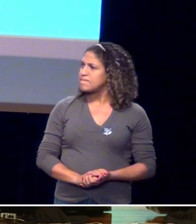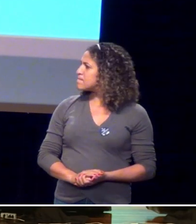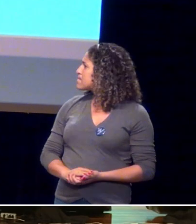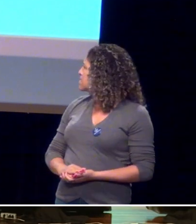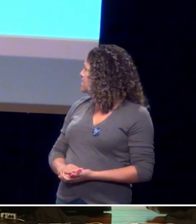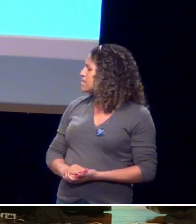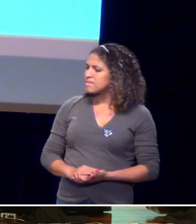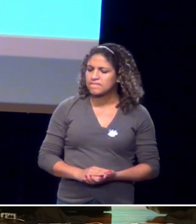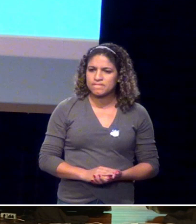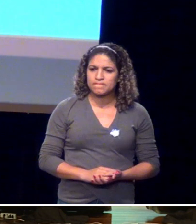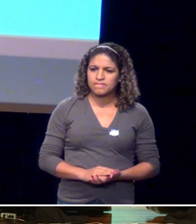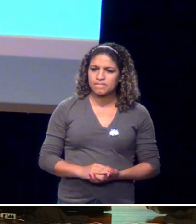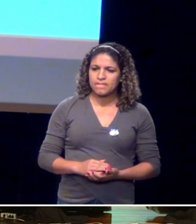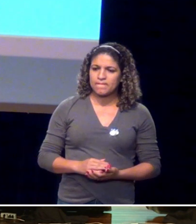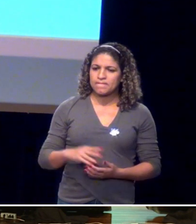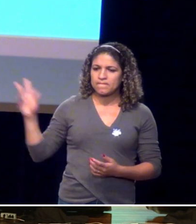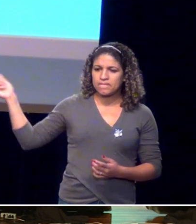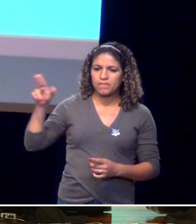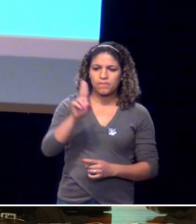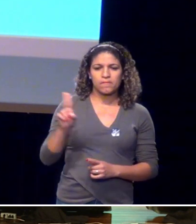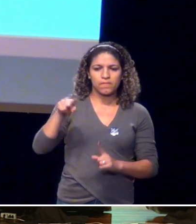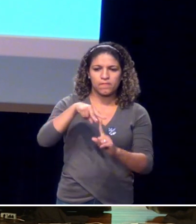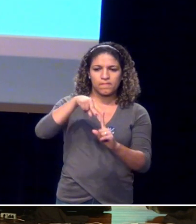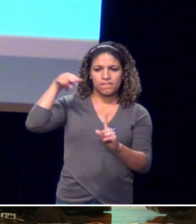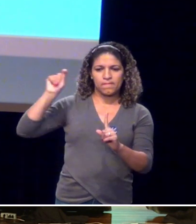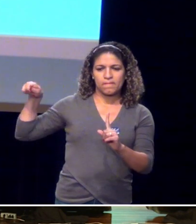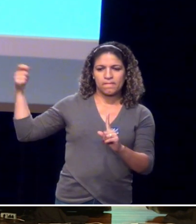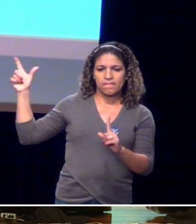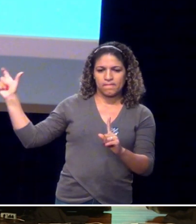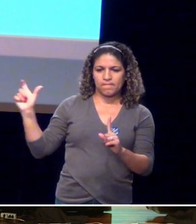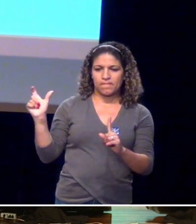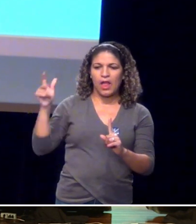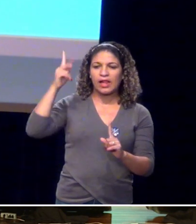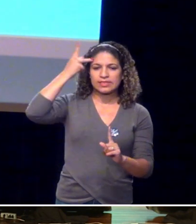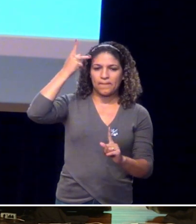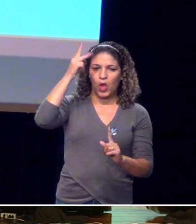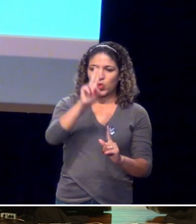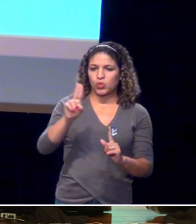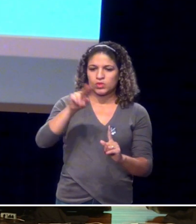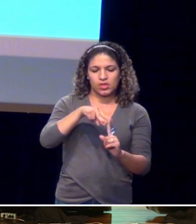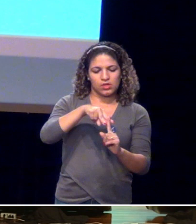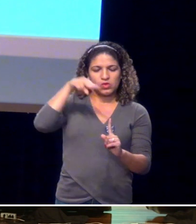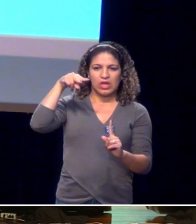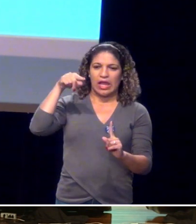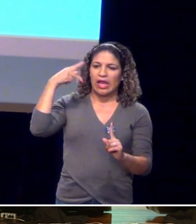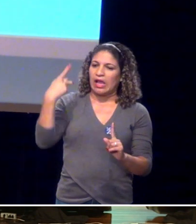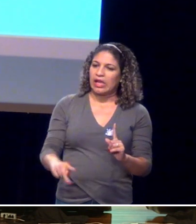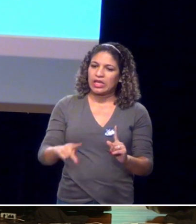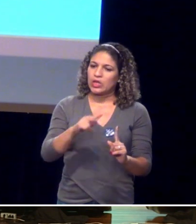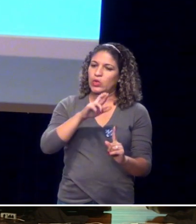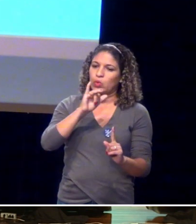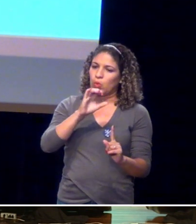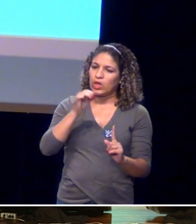Excedente de visão, a gente usa assim o sinal em São Paulo, tá? Não sei aqui